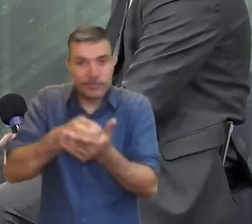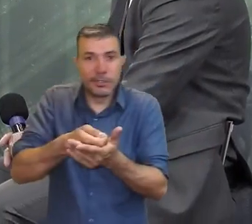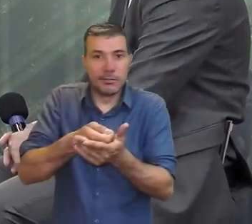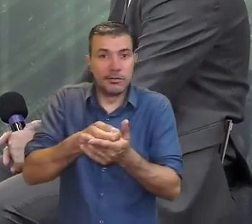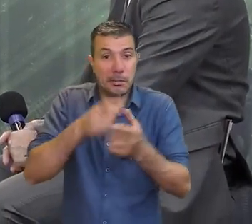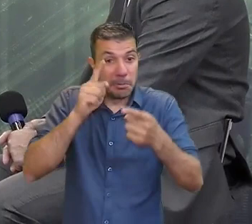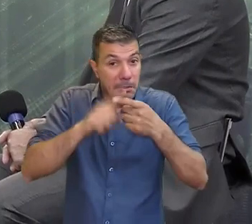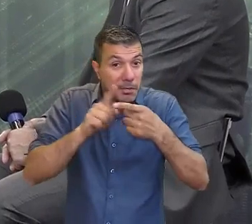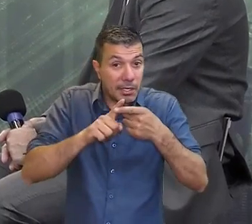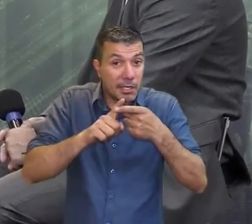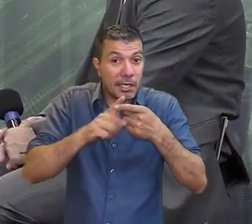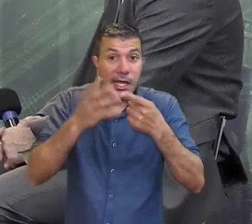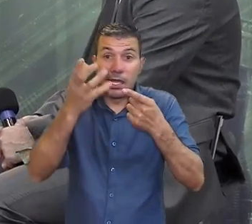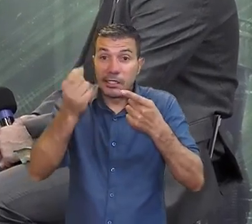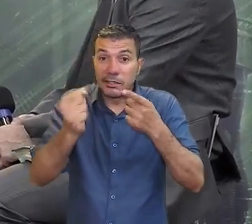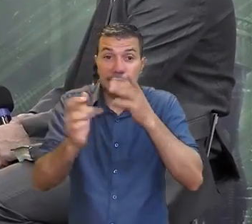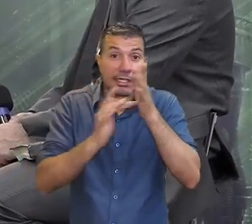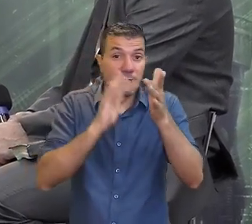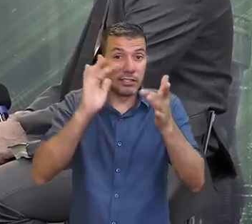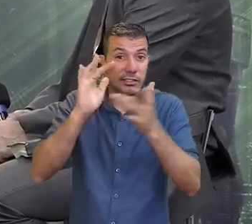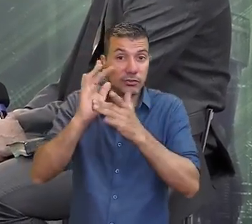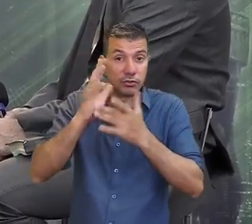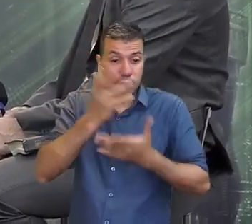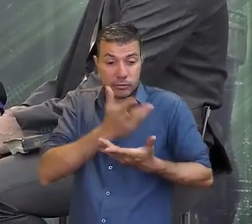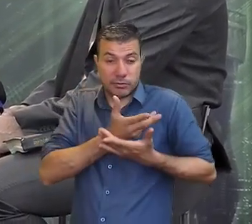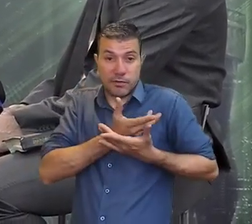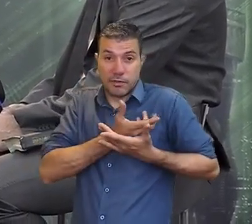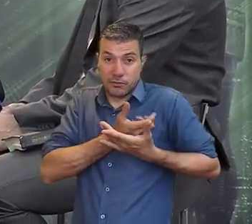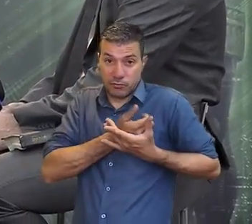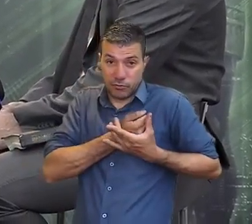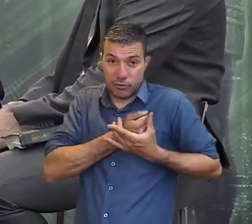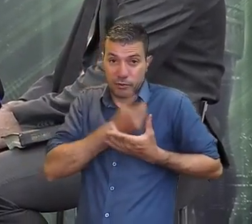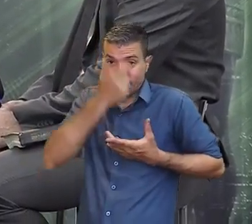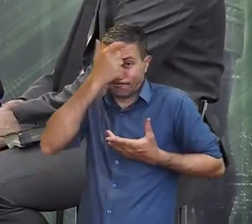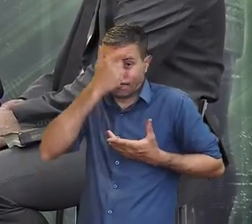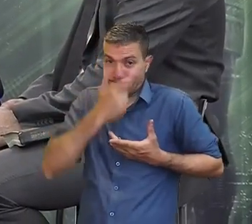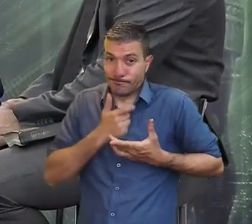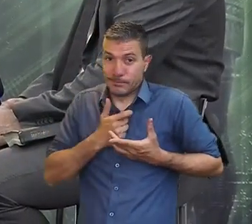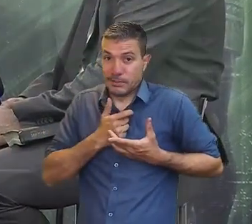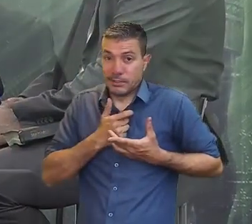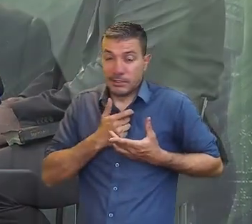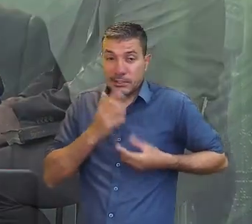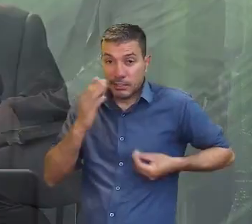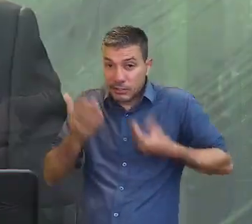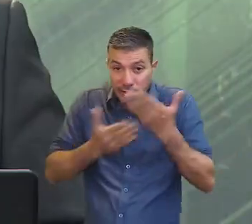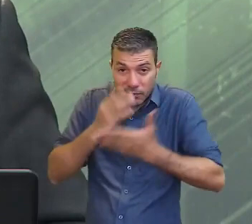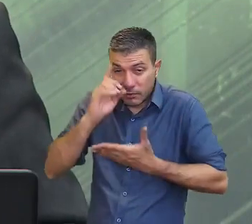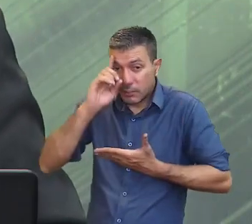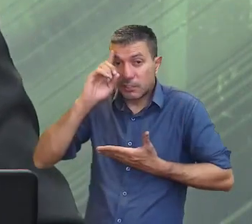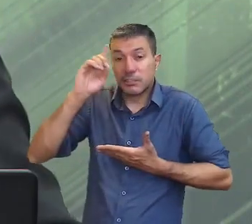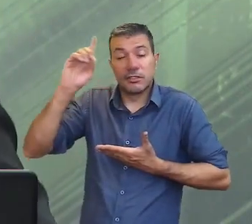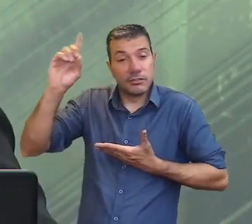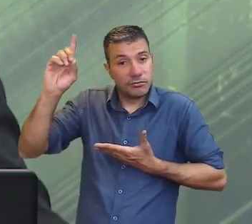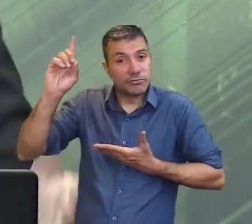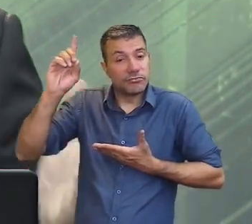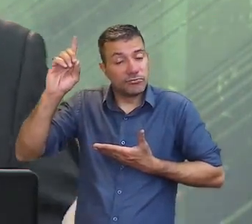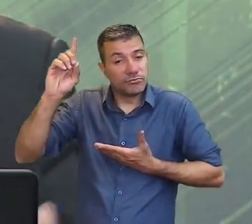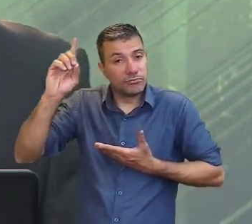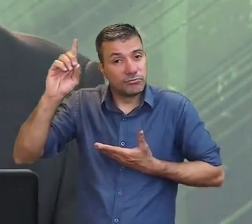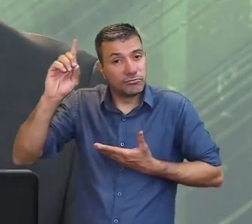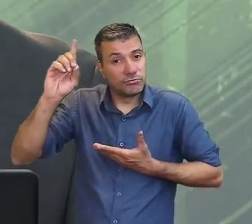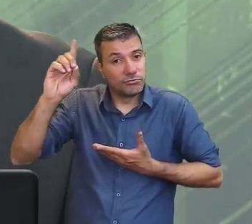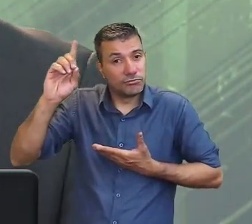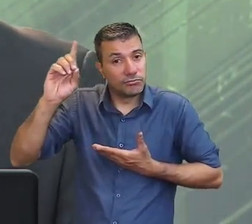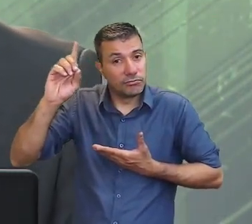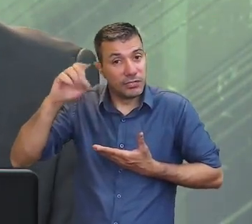noite. Primeiro, aceitar a Cristo como Salvador pessoal e dedicar a minha vida a Ele. Dedique a sua vida a Cristo, entregue